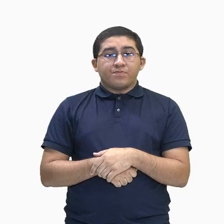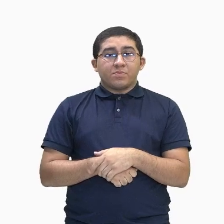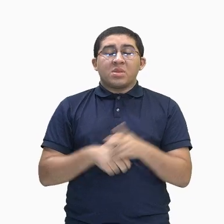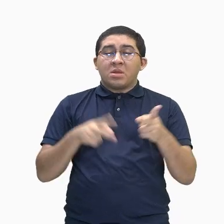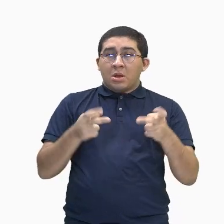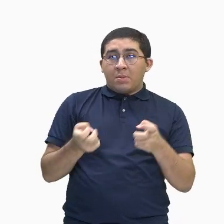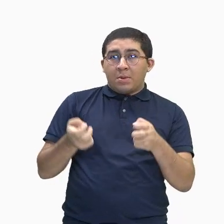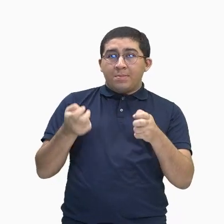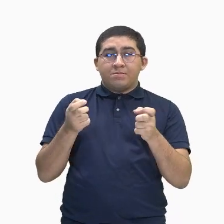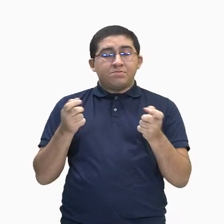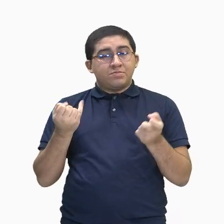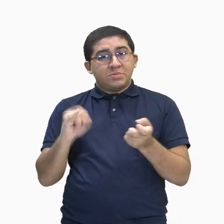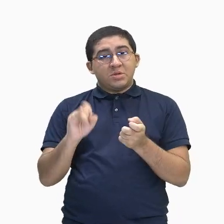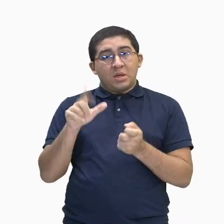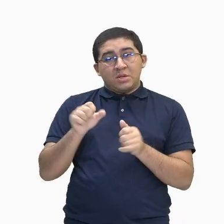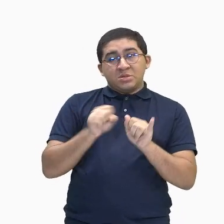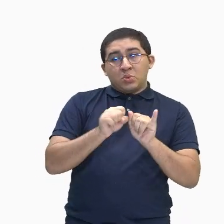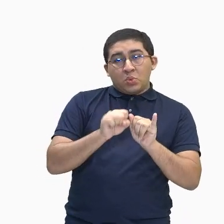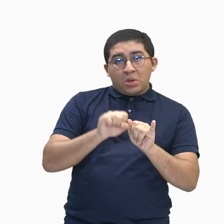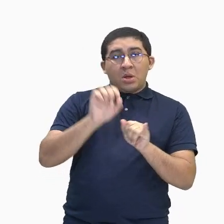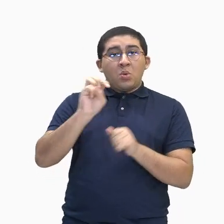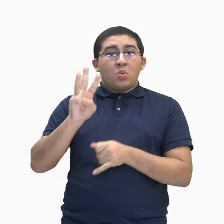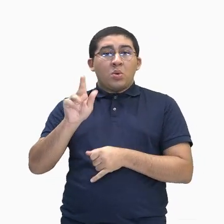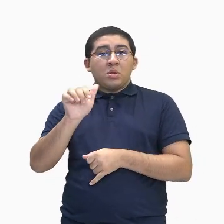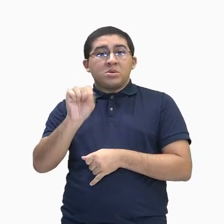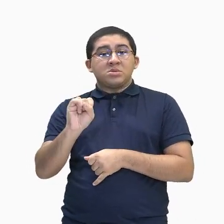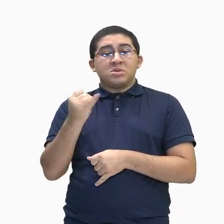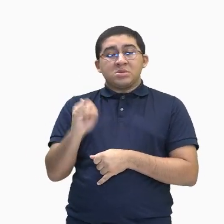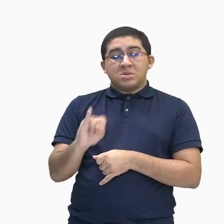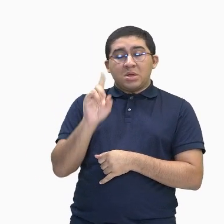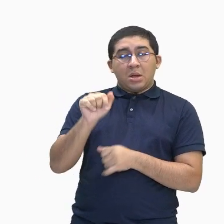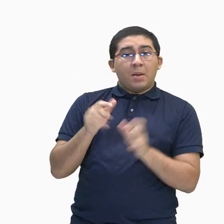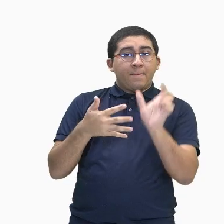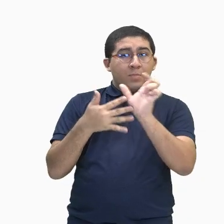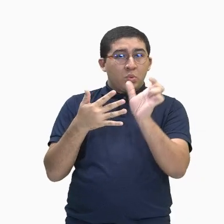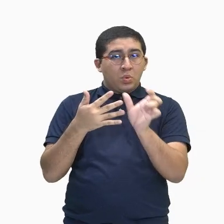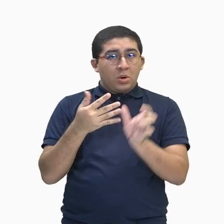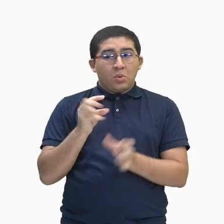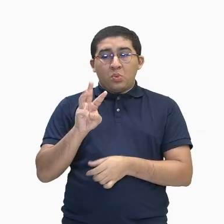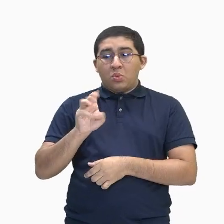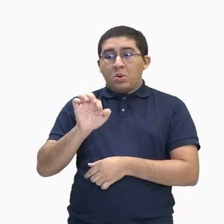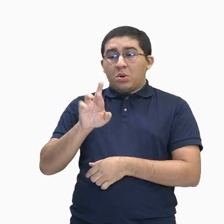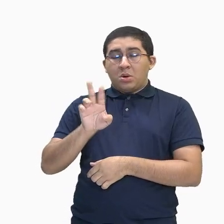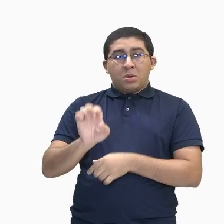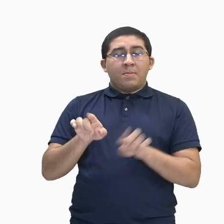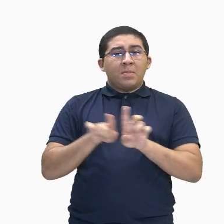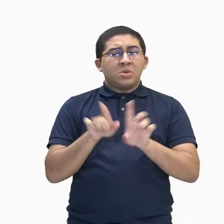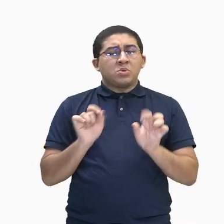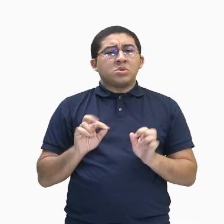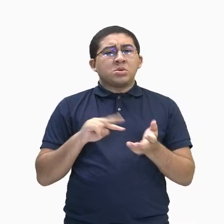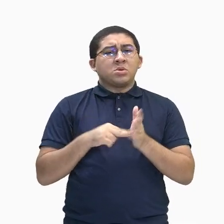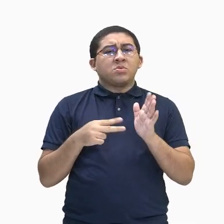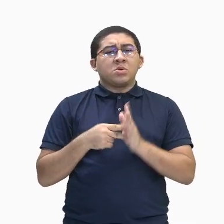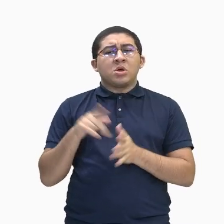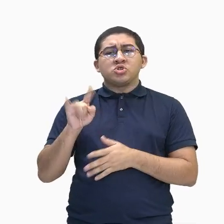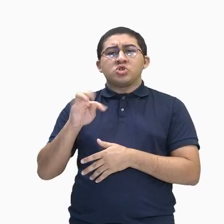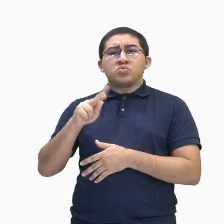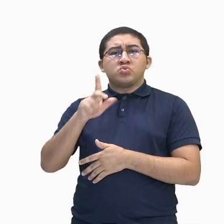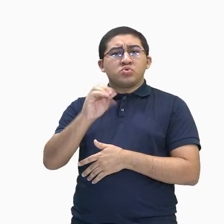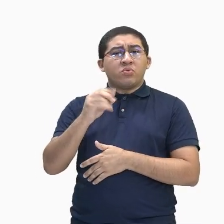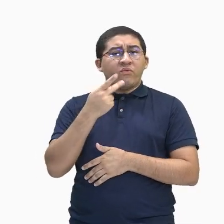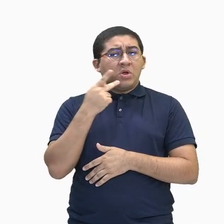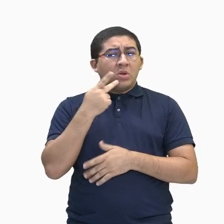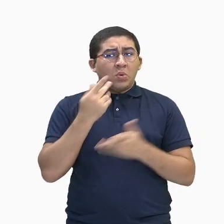Se for singular, was. Se for plural, were. E o que é o gerúndio que eu estou falando aqui na aula para vocês? Vamos